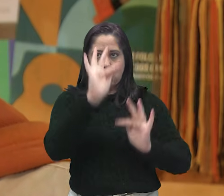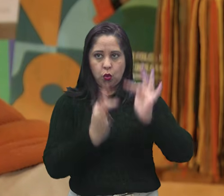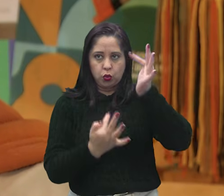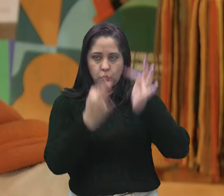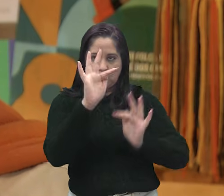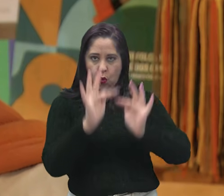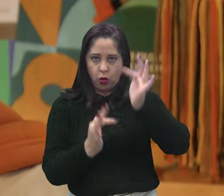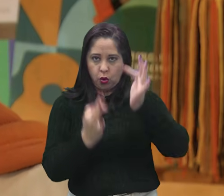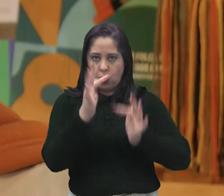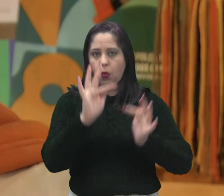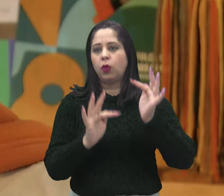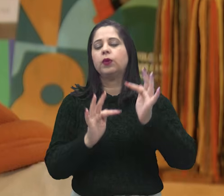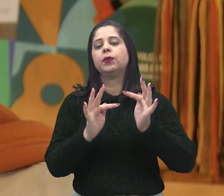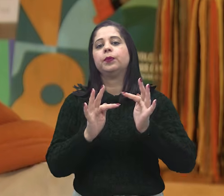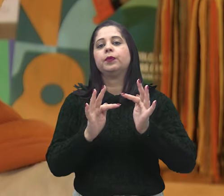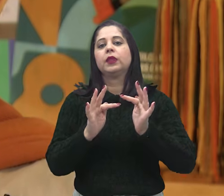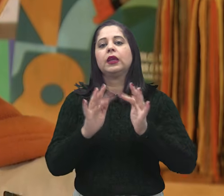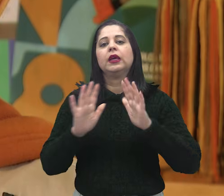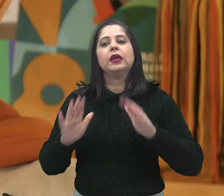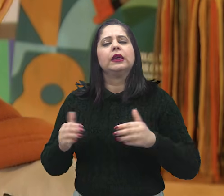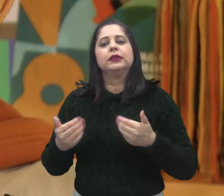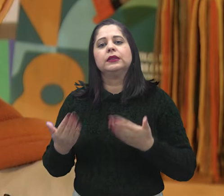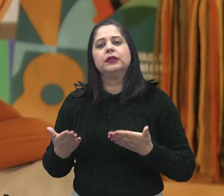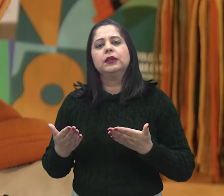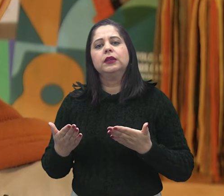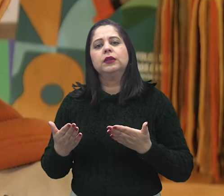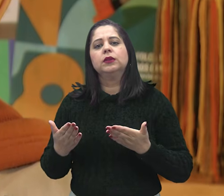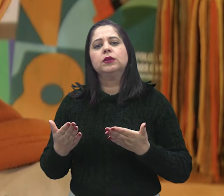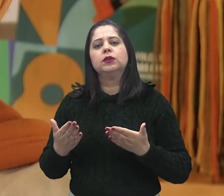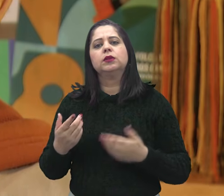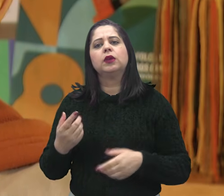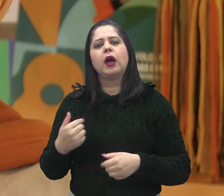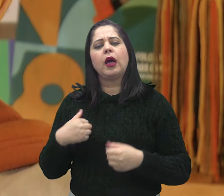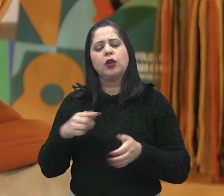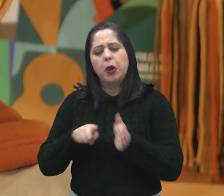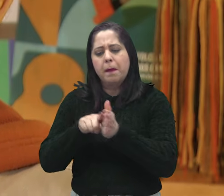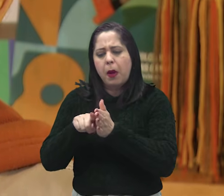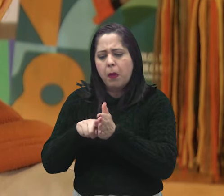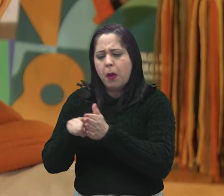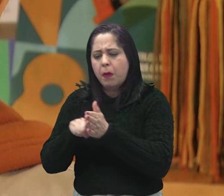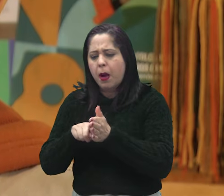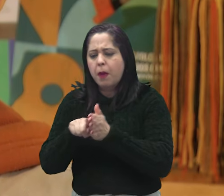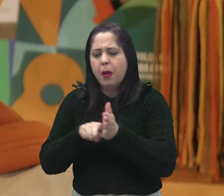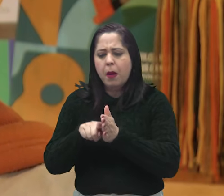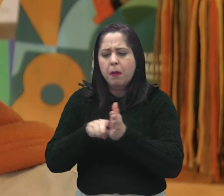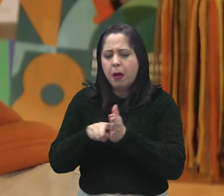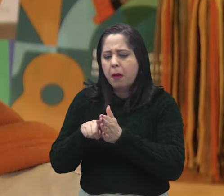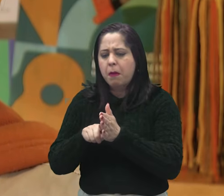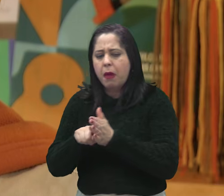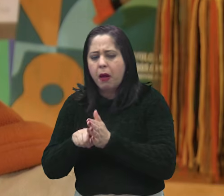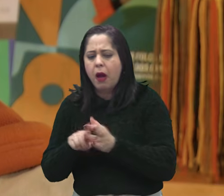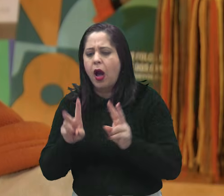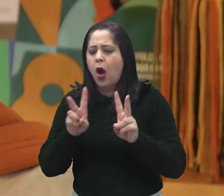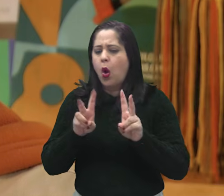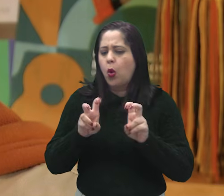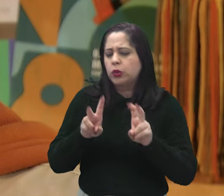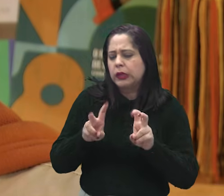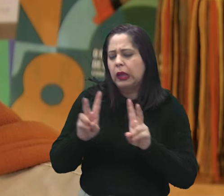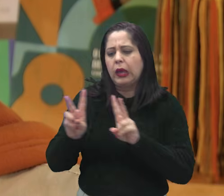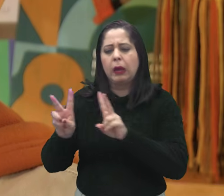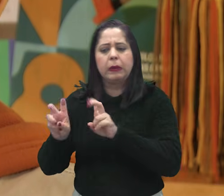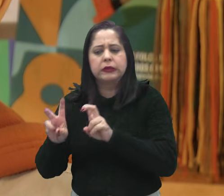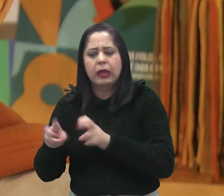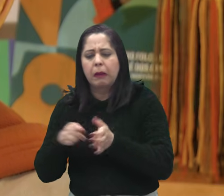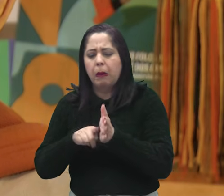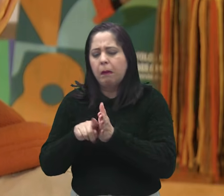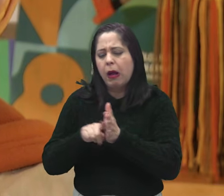chamado Museu Vivo, do Museu do Folclore, e a partir disso nós começamos a desenvolver pesquisas dentro do Centro de Estudos